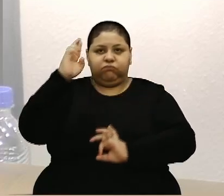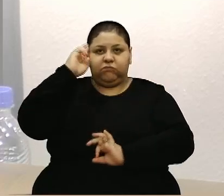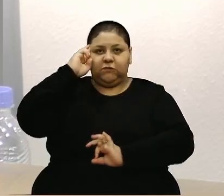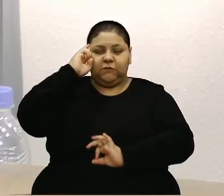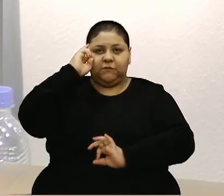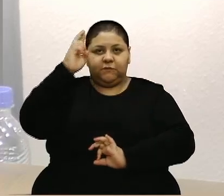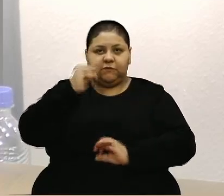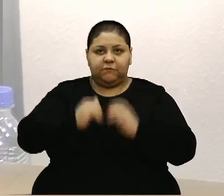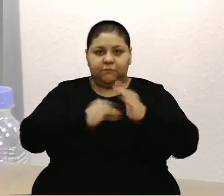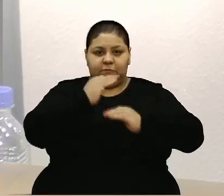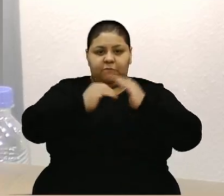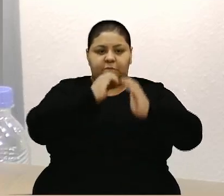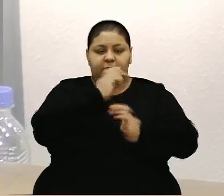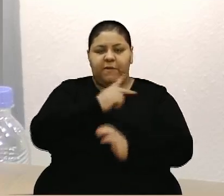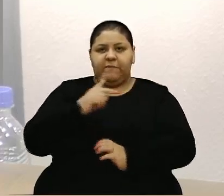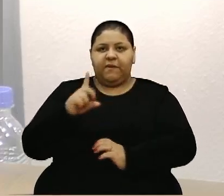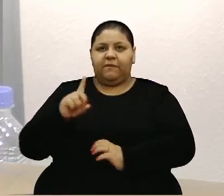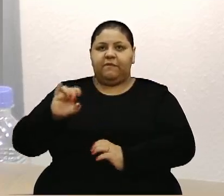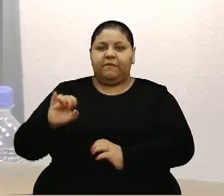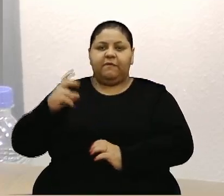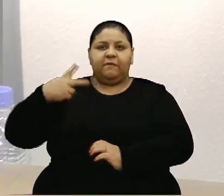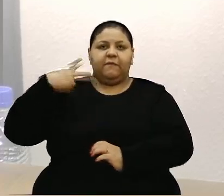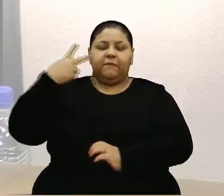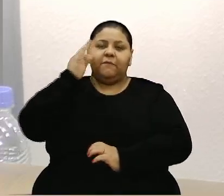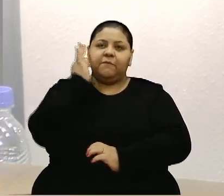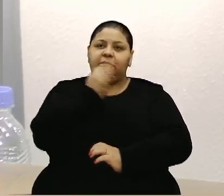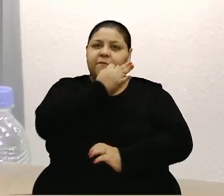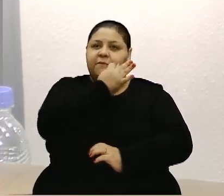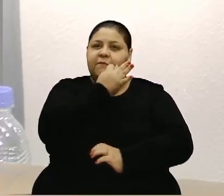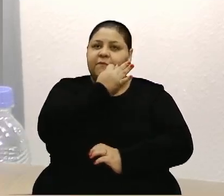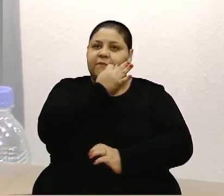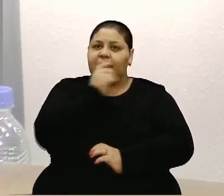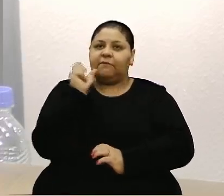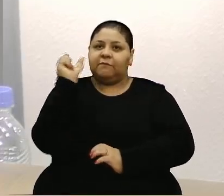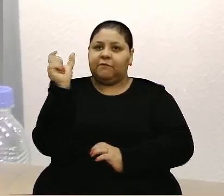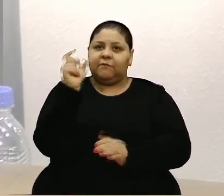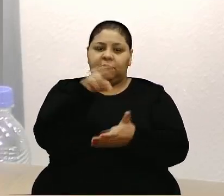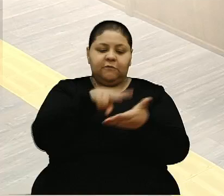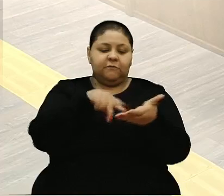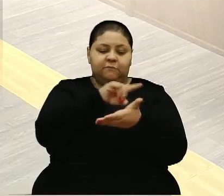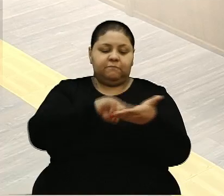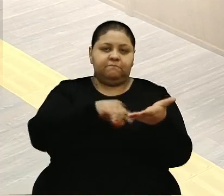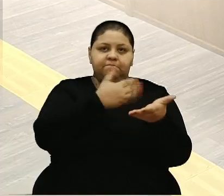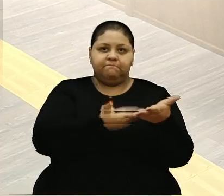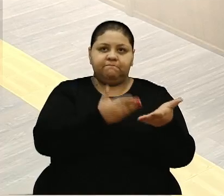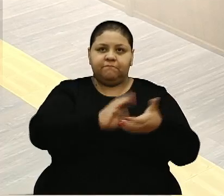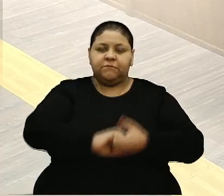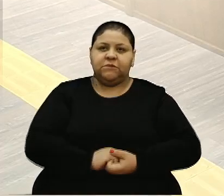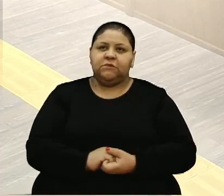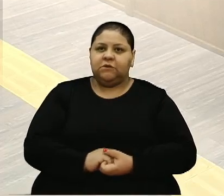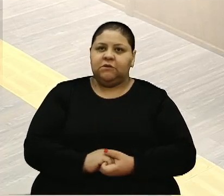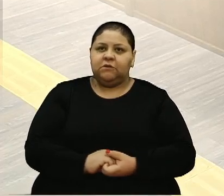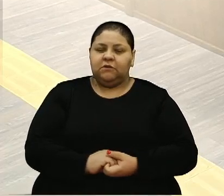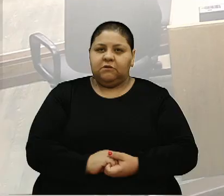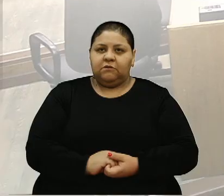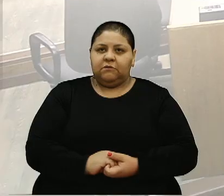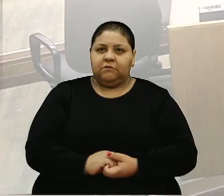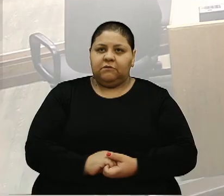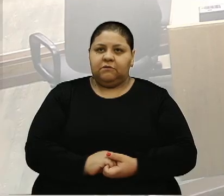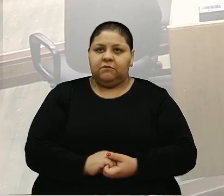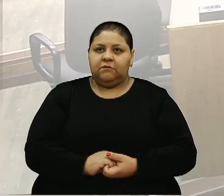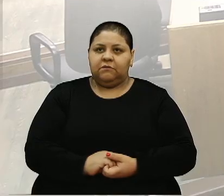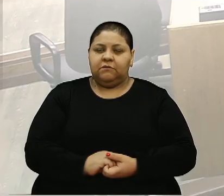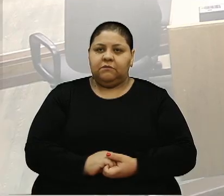Integrado, PDDI. Relatora, a vereadora Tatiane Frisso. Com a palavra a relatora para a leitura do parecer.